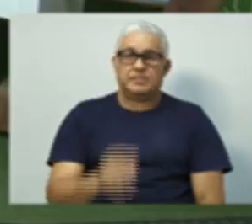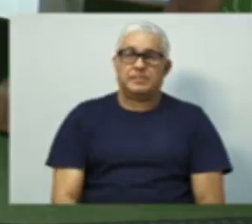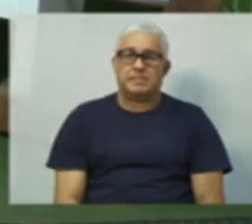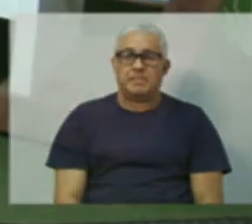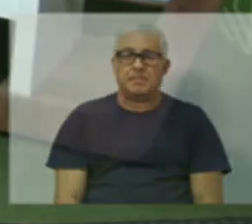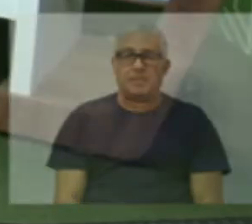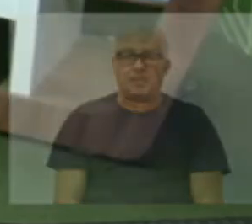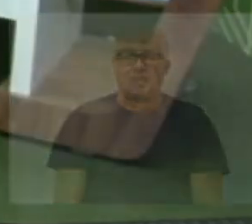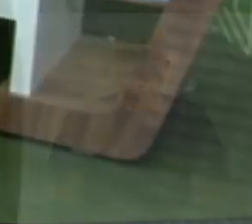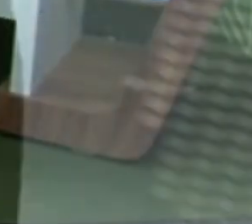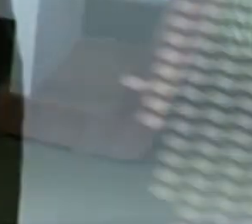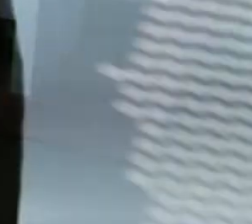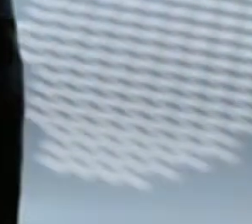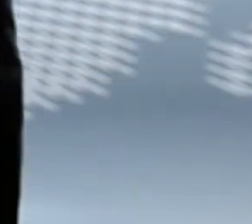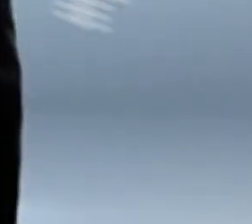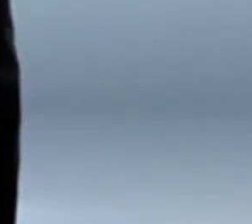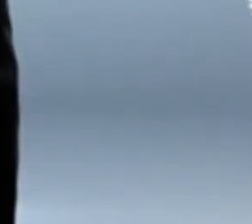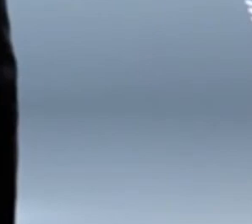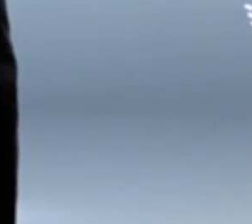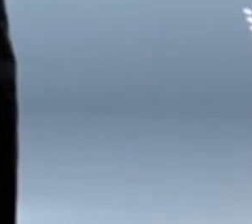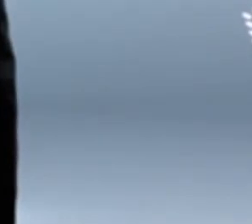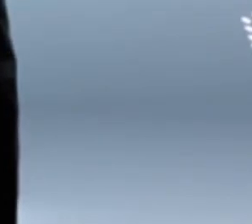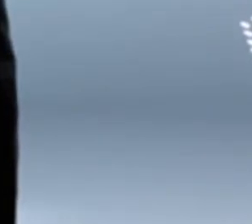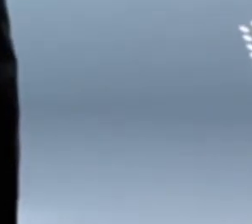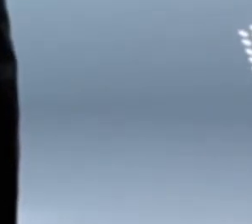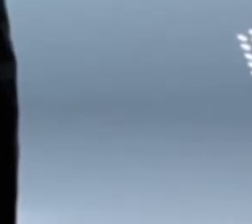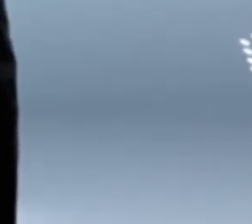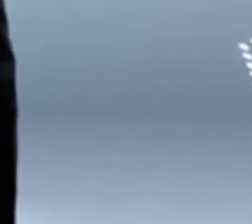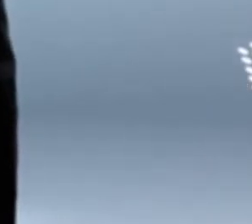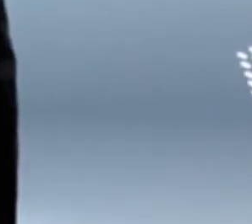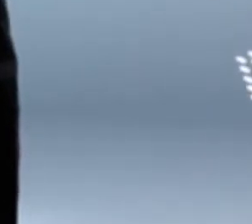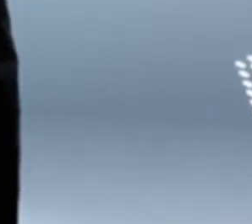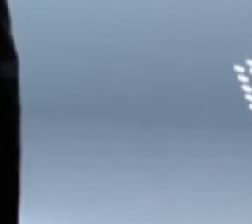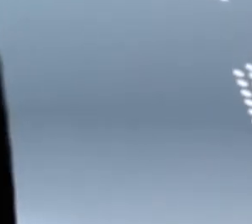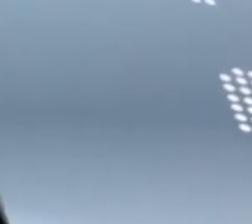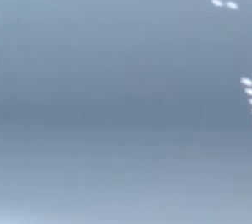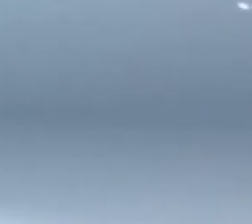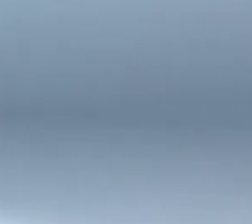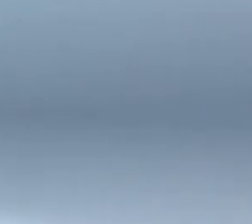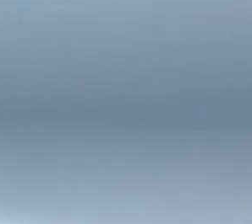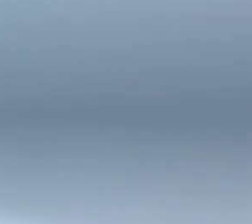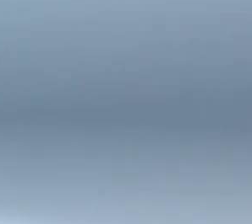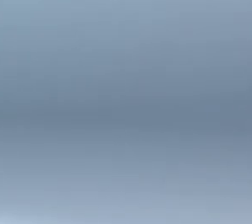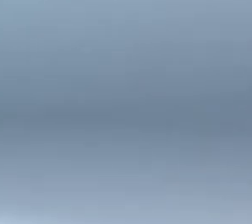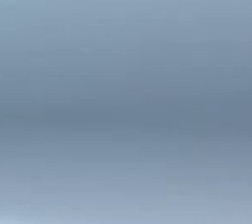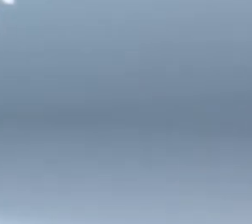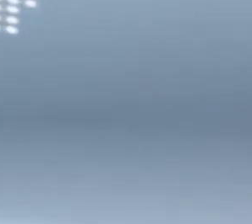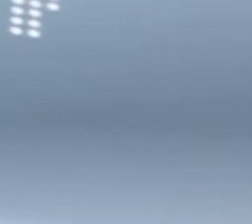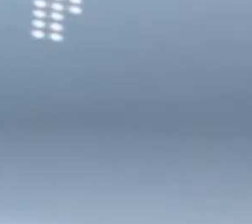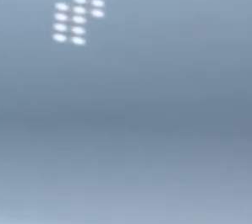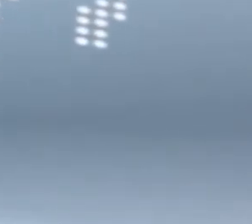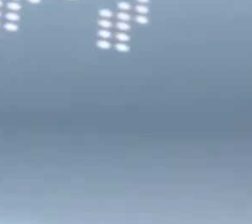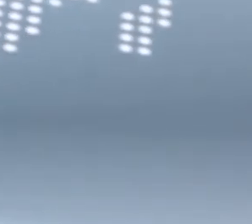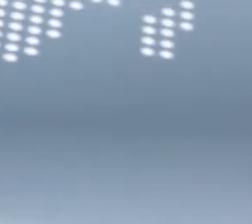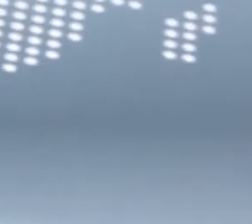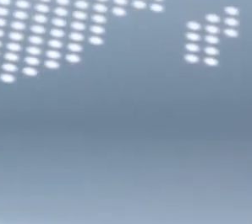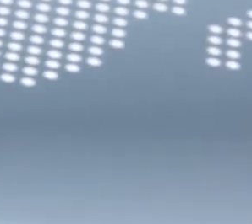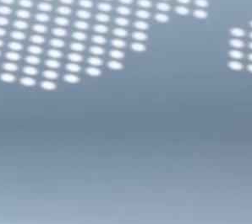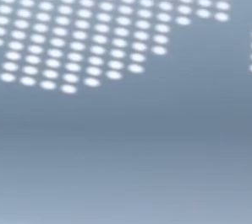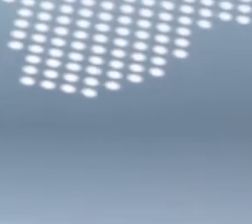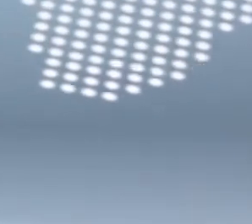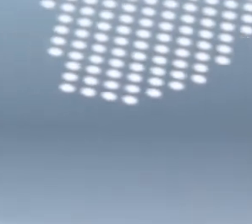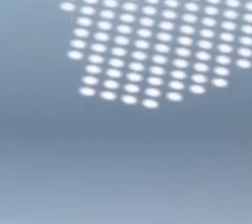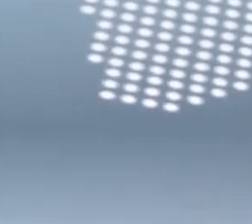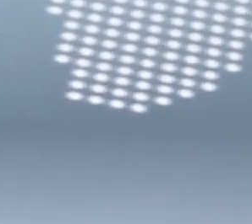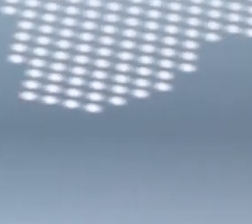maior. Pense no orçamento governamental, em que o governo federal, digamos assim, né,